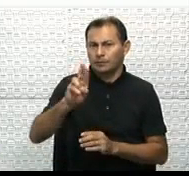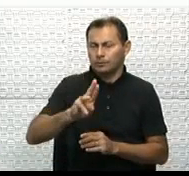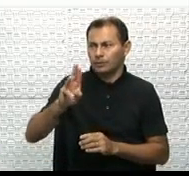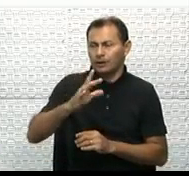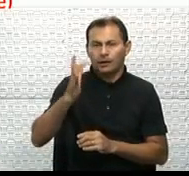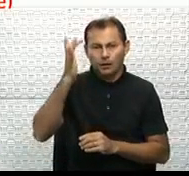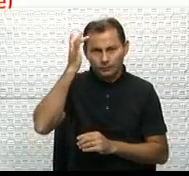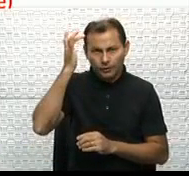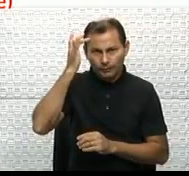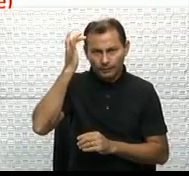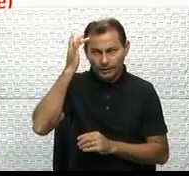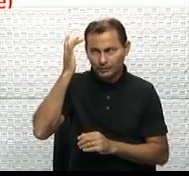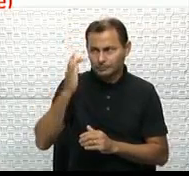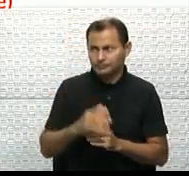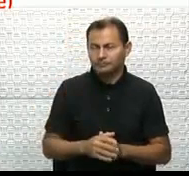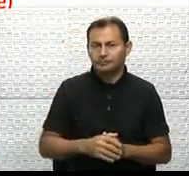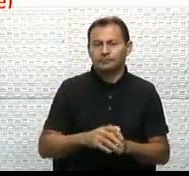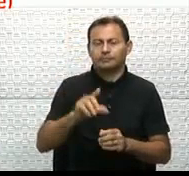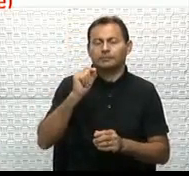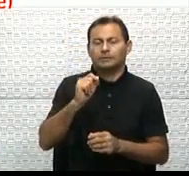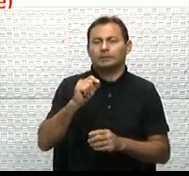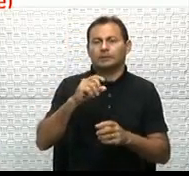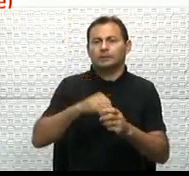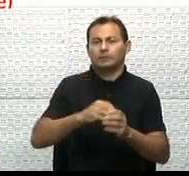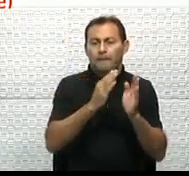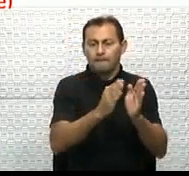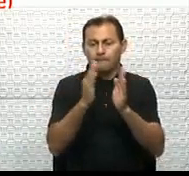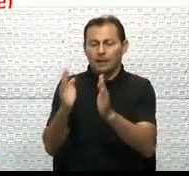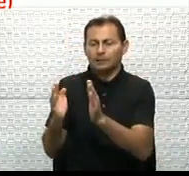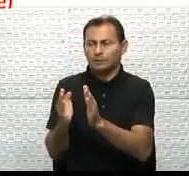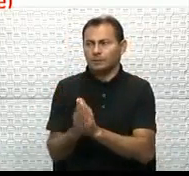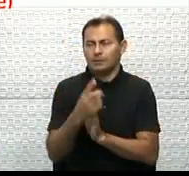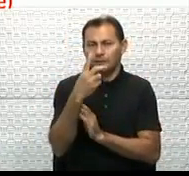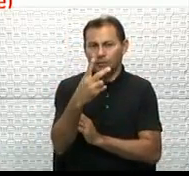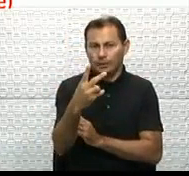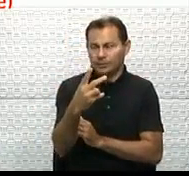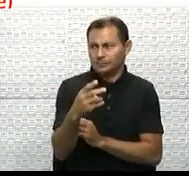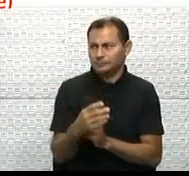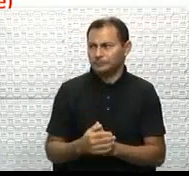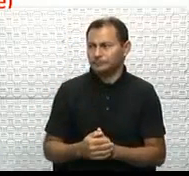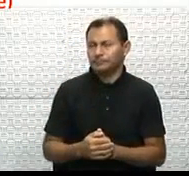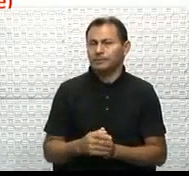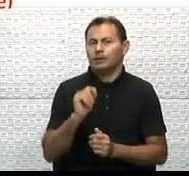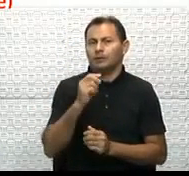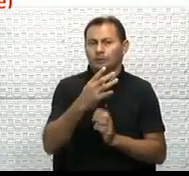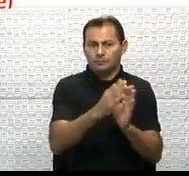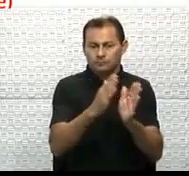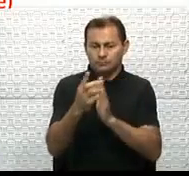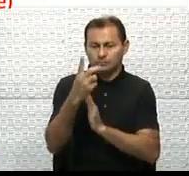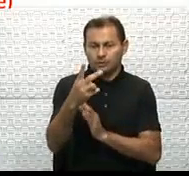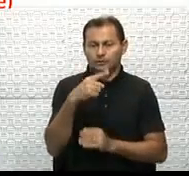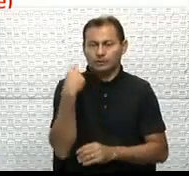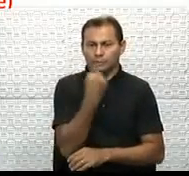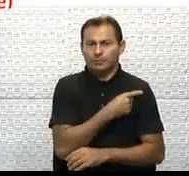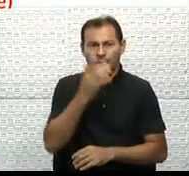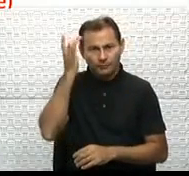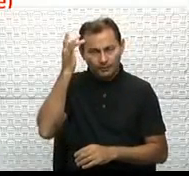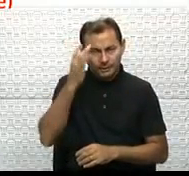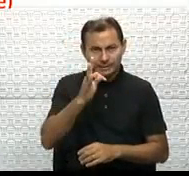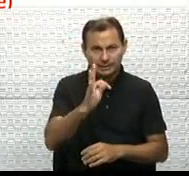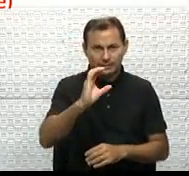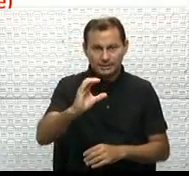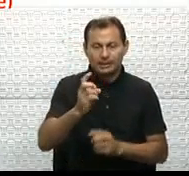Utilizando a fórmula determinada no passo 2. Aqui no passo 2 nós tínhamos a fórmula